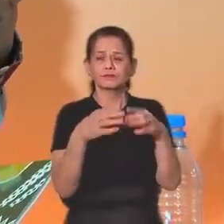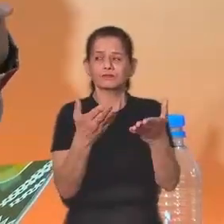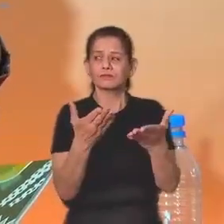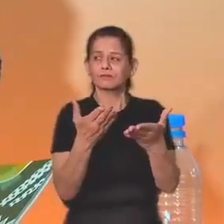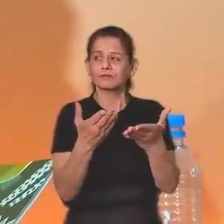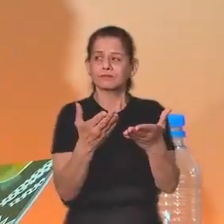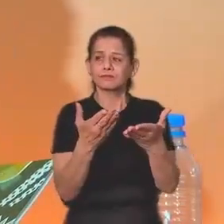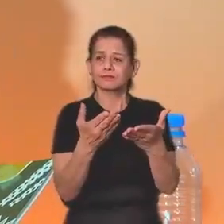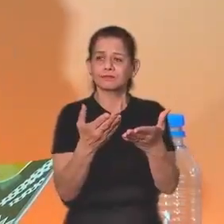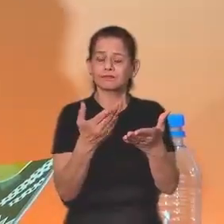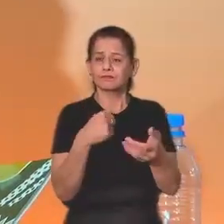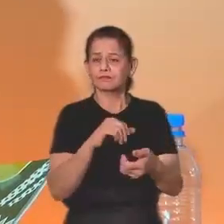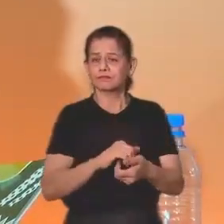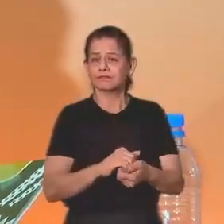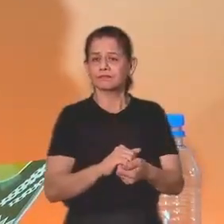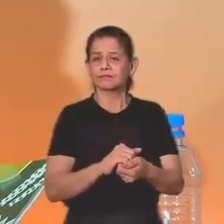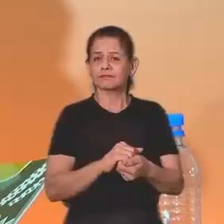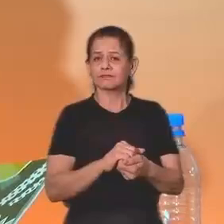Vivenciando essa